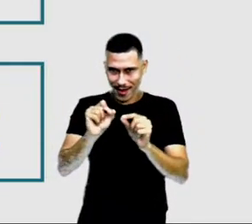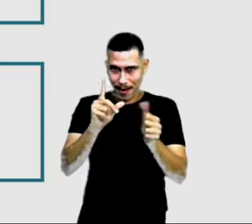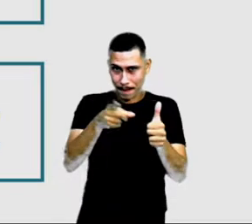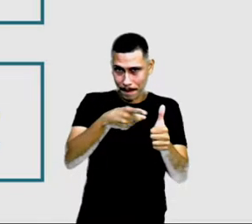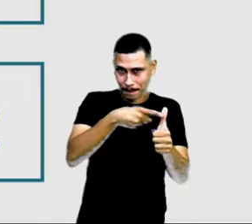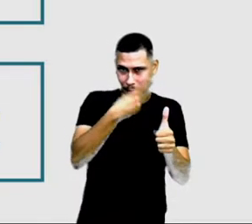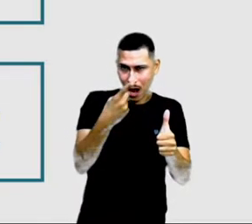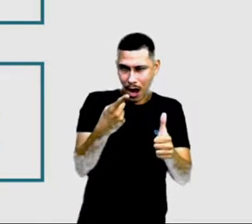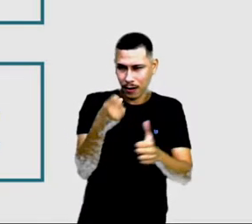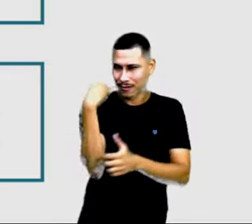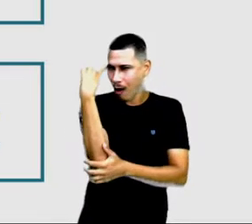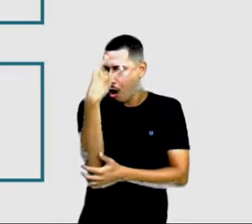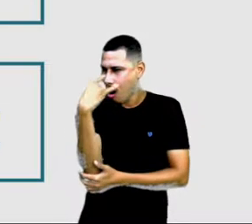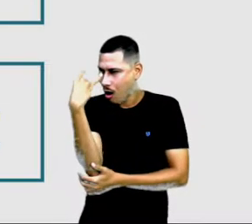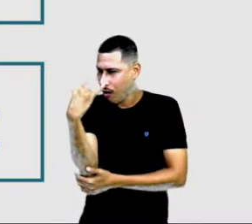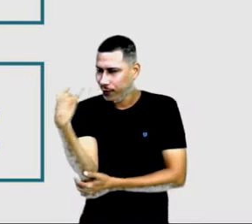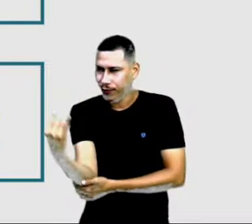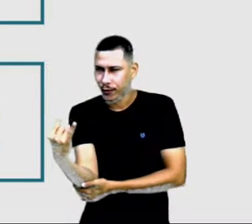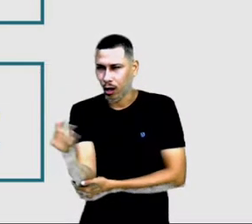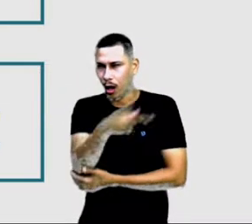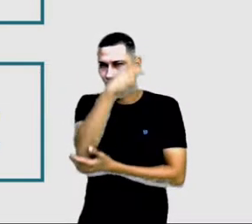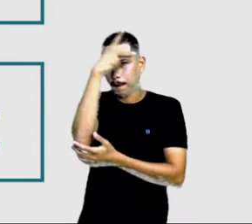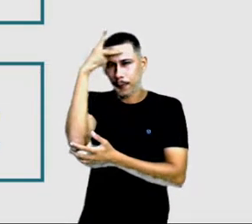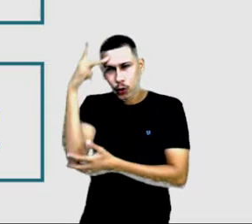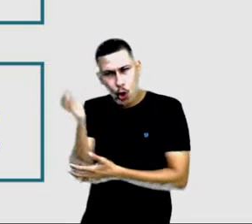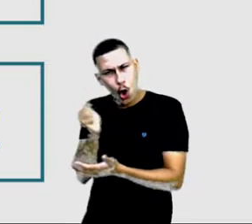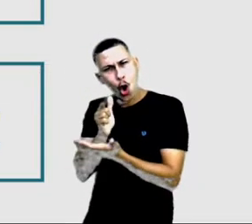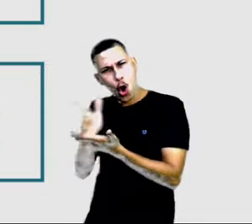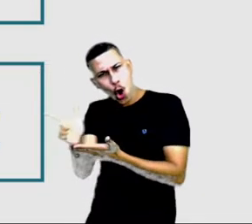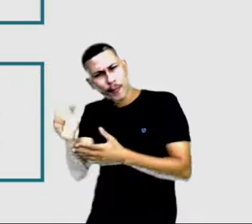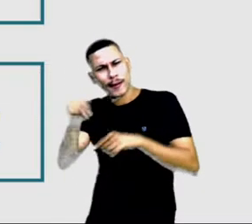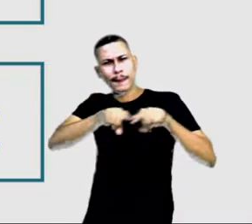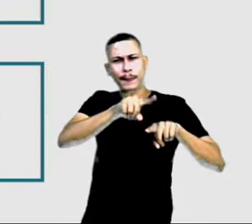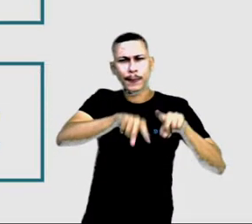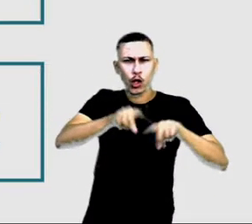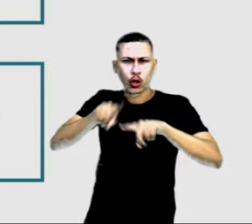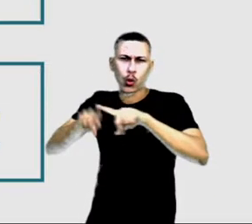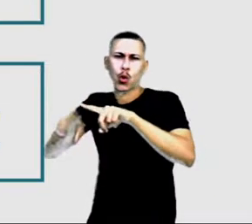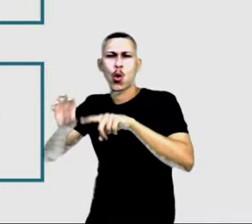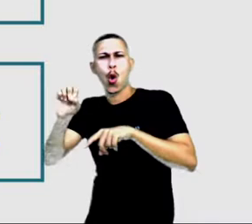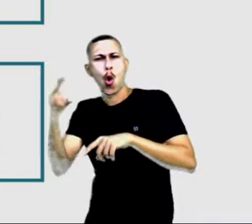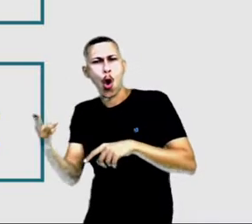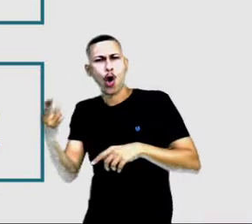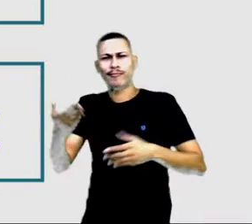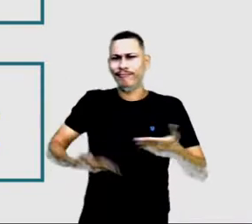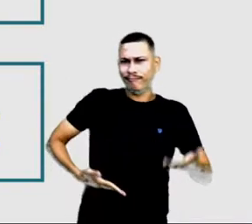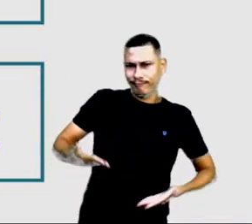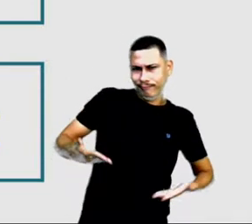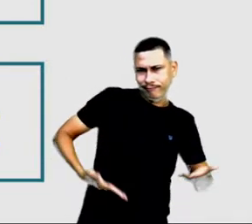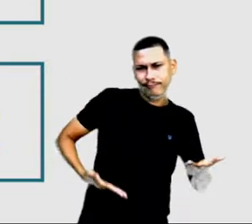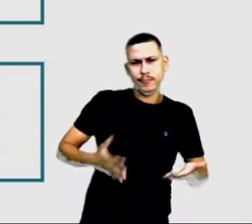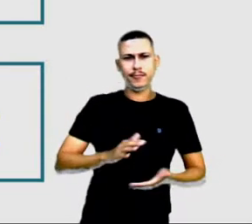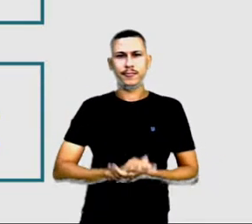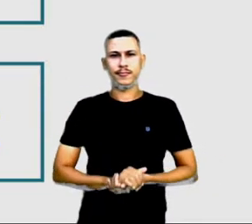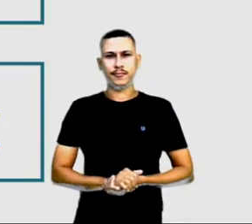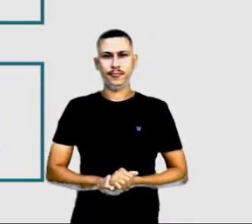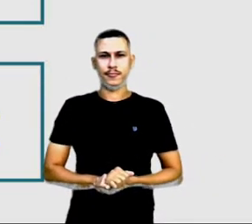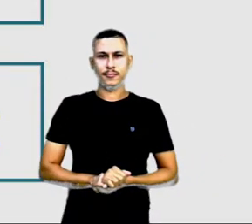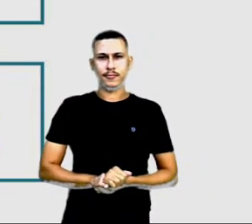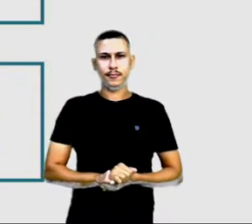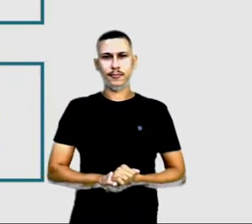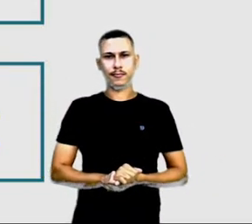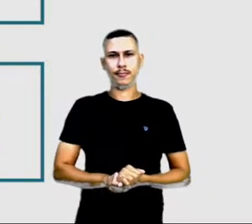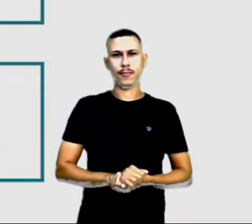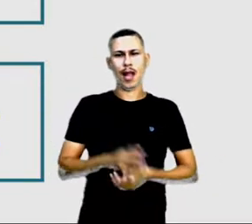de convencer o público-alvo para a compra de produtos ou de ideias, serviços. Eles